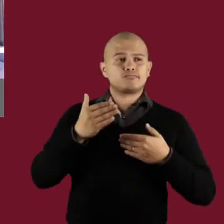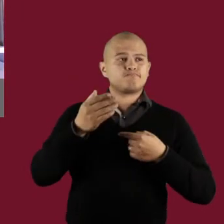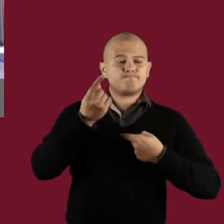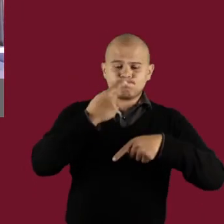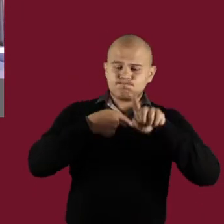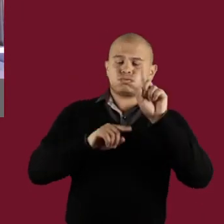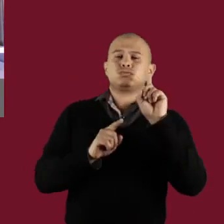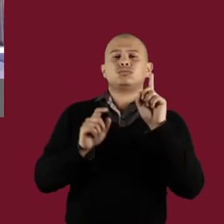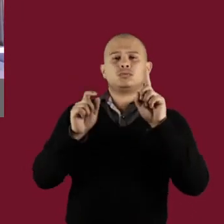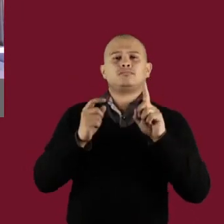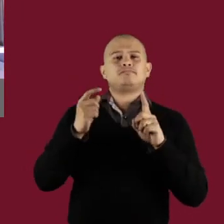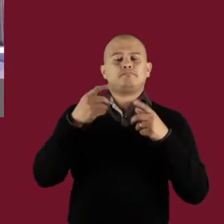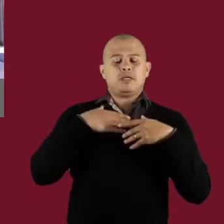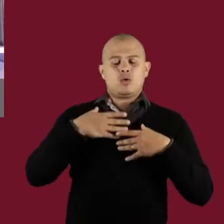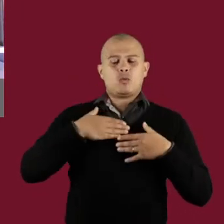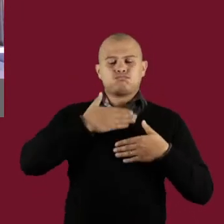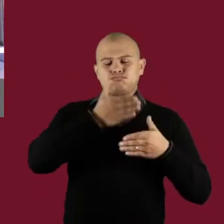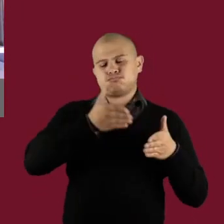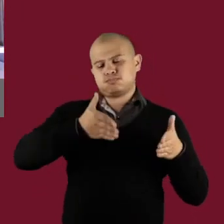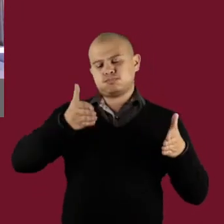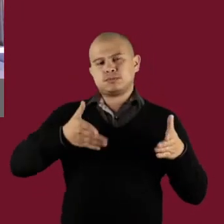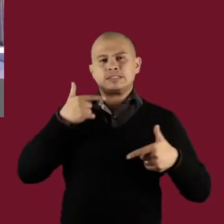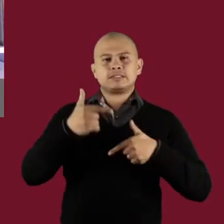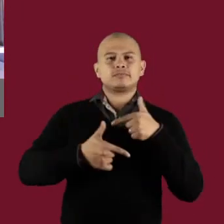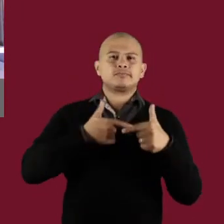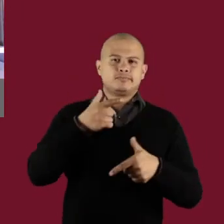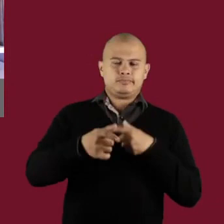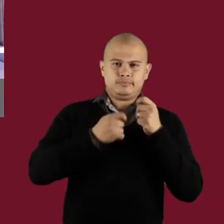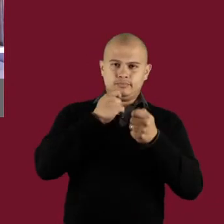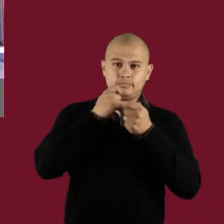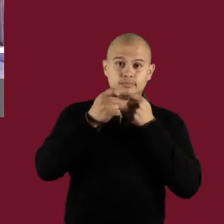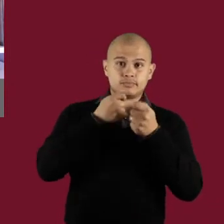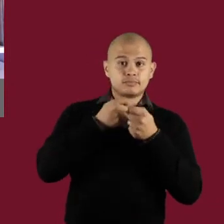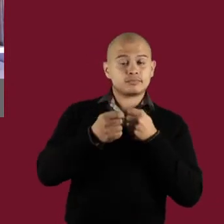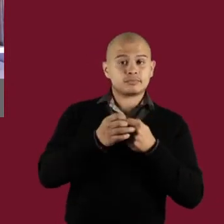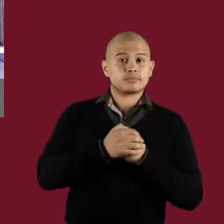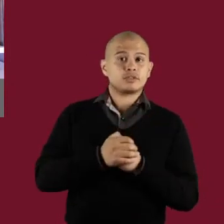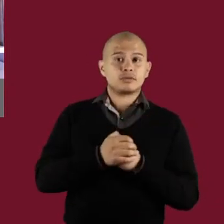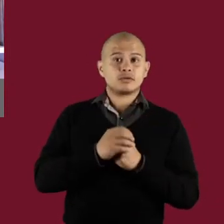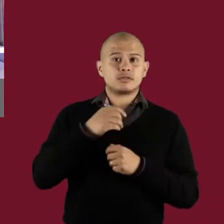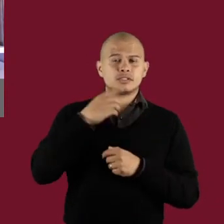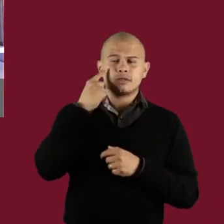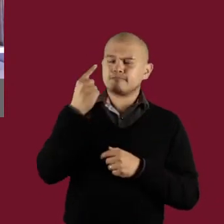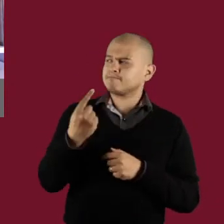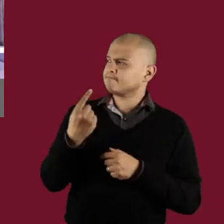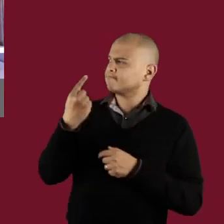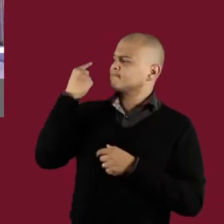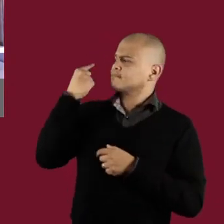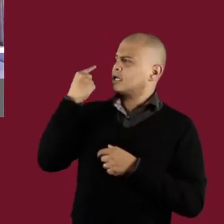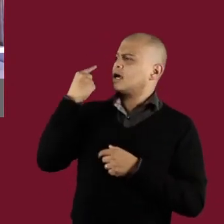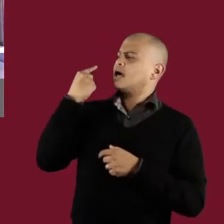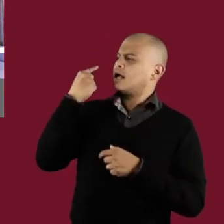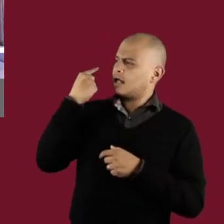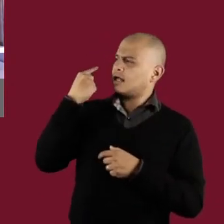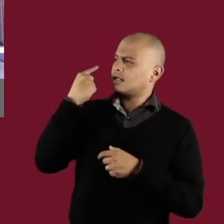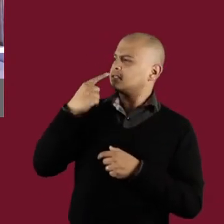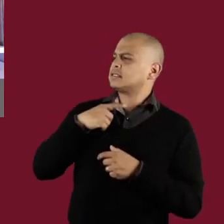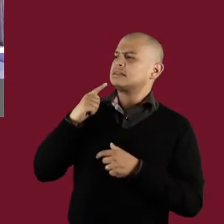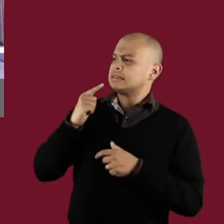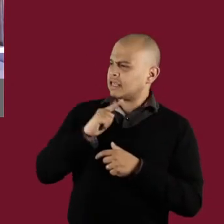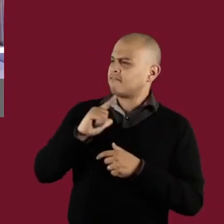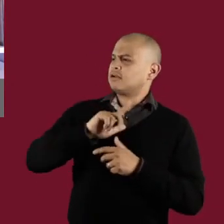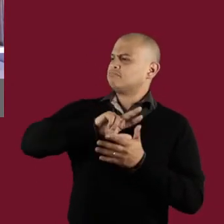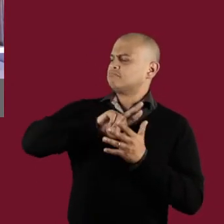depois olha para trás e vê que não é como entrou, não é verdade? Aprendo muito da